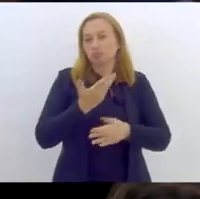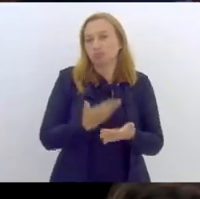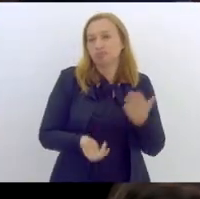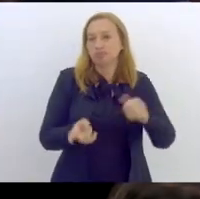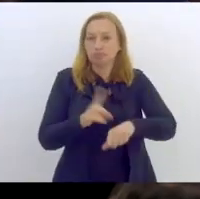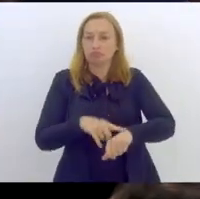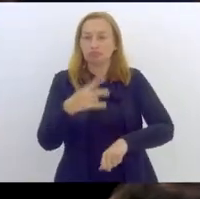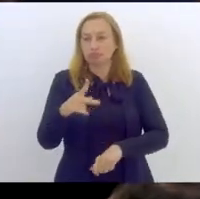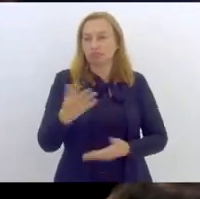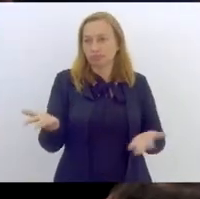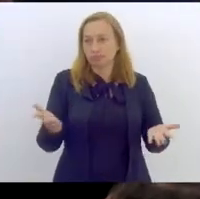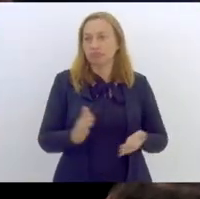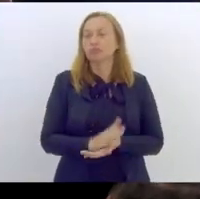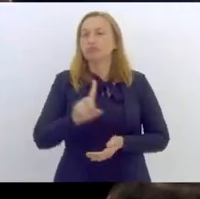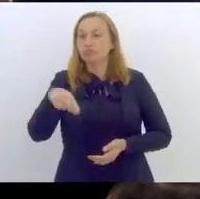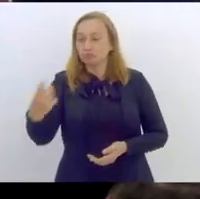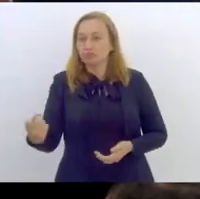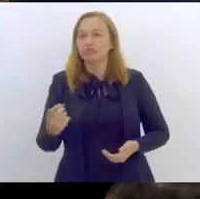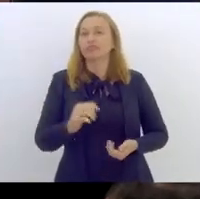essa próxima orador